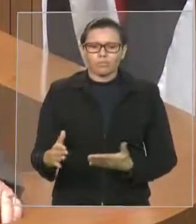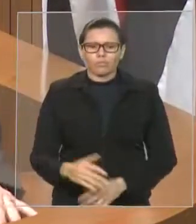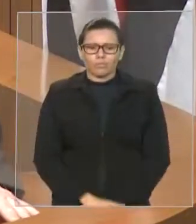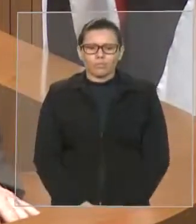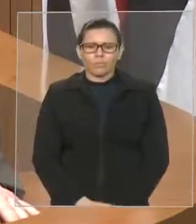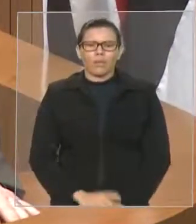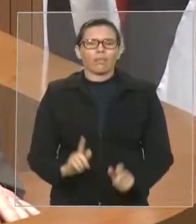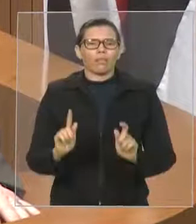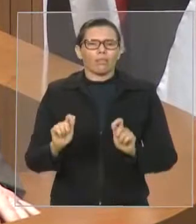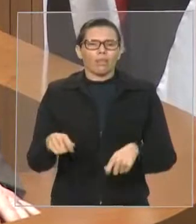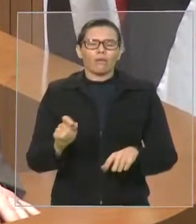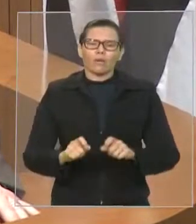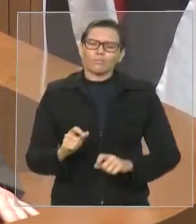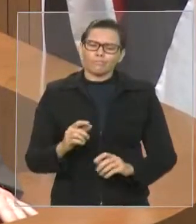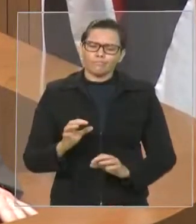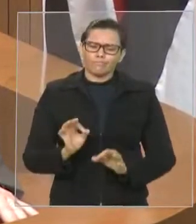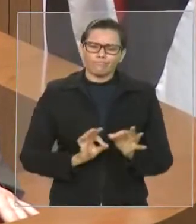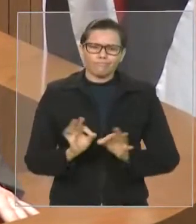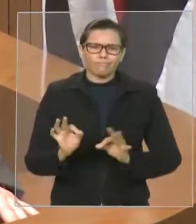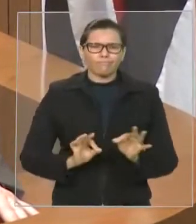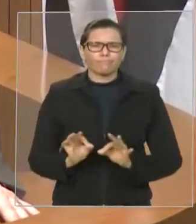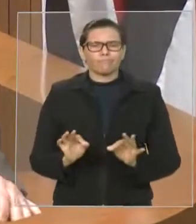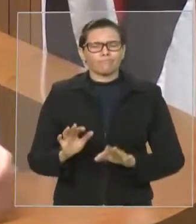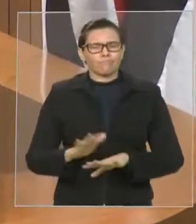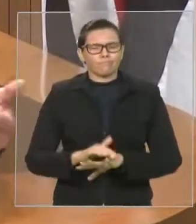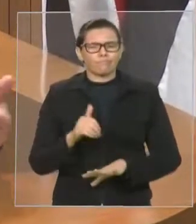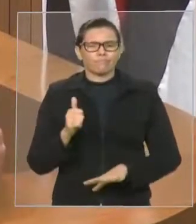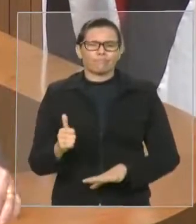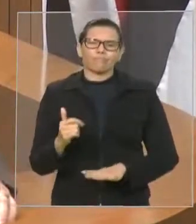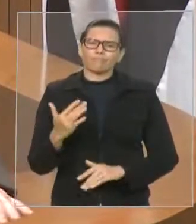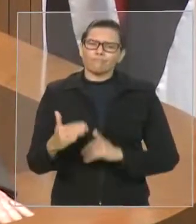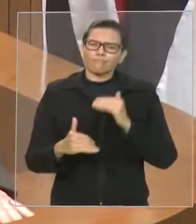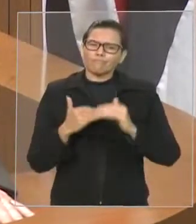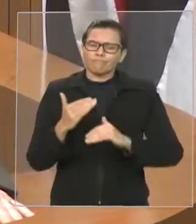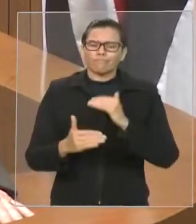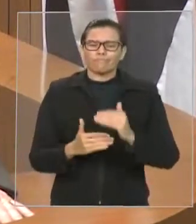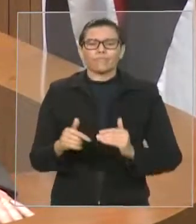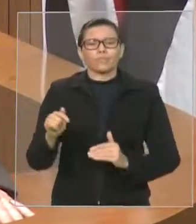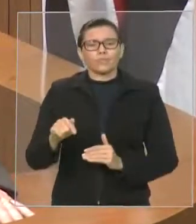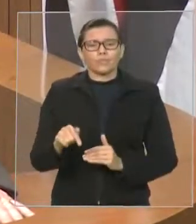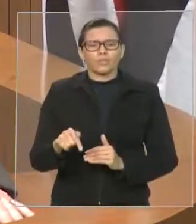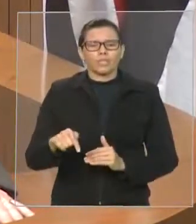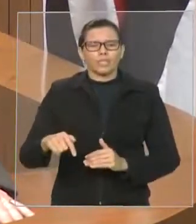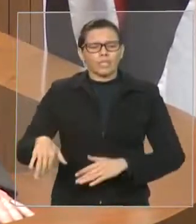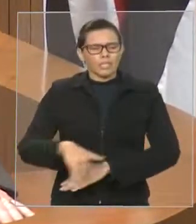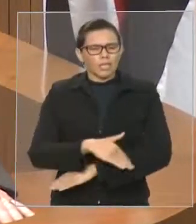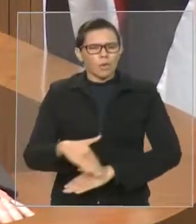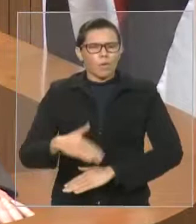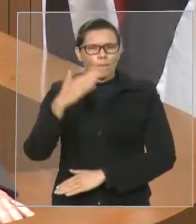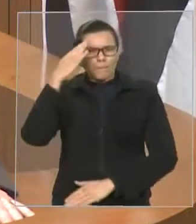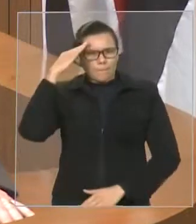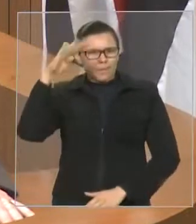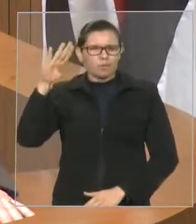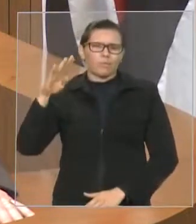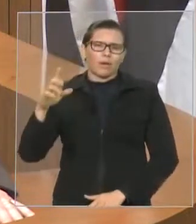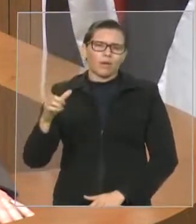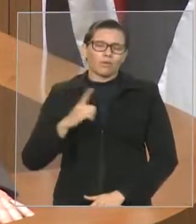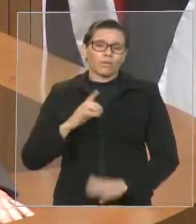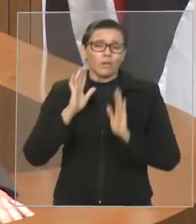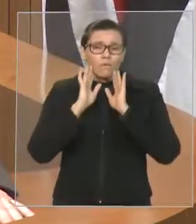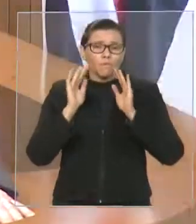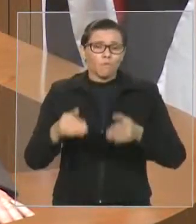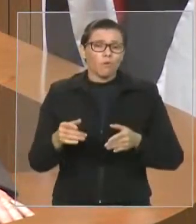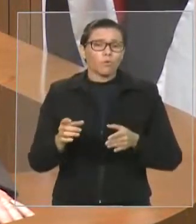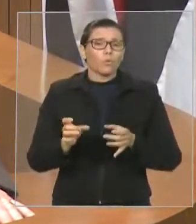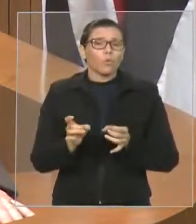movimentação maior naquela que é uma das principais ruas para a movimentação do comércio do município de São Bento. Andamos lá,